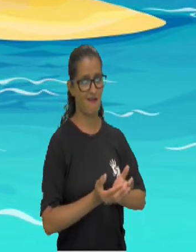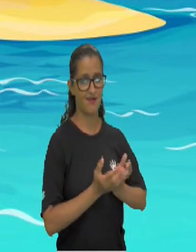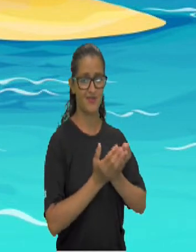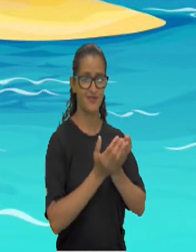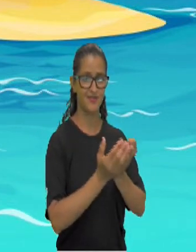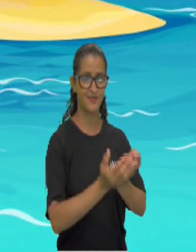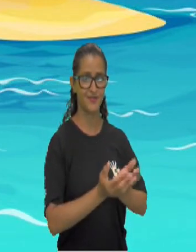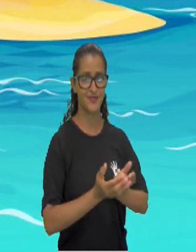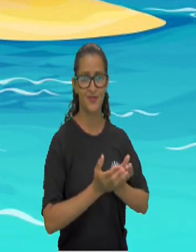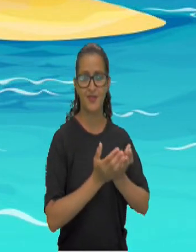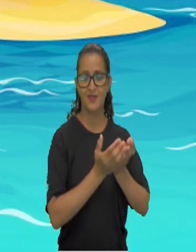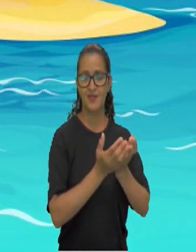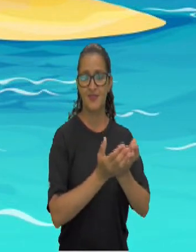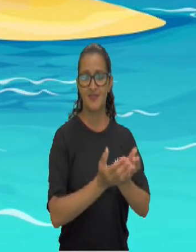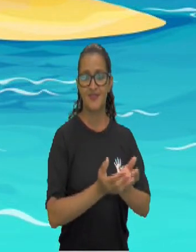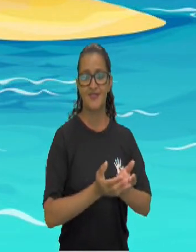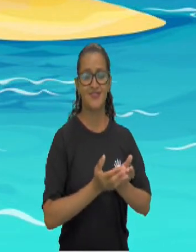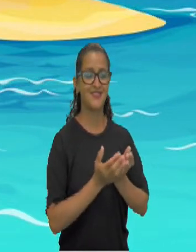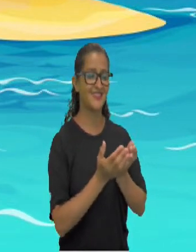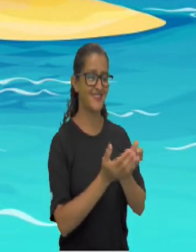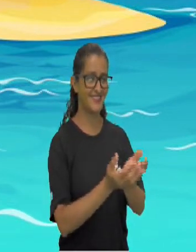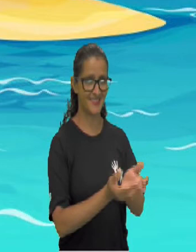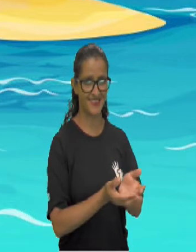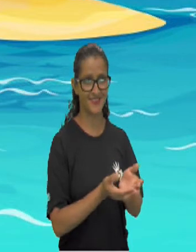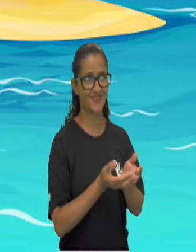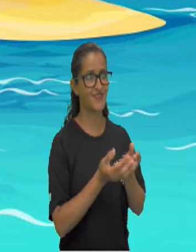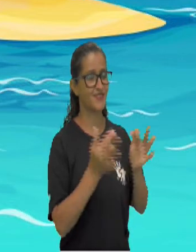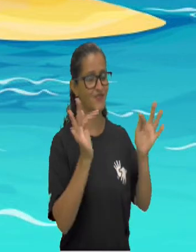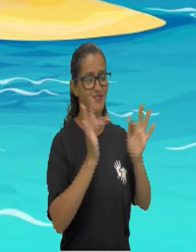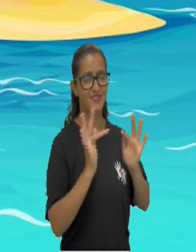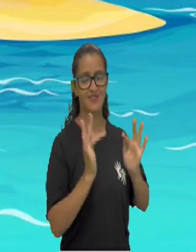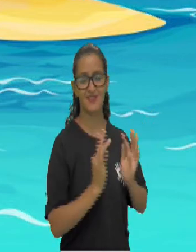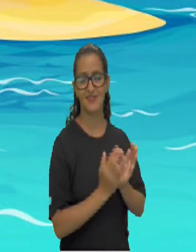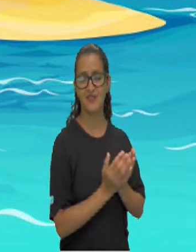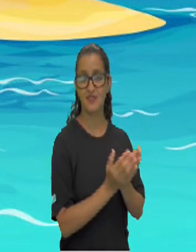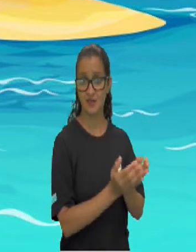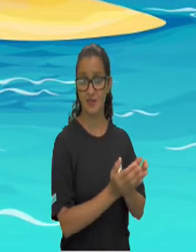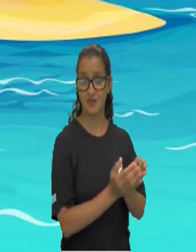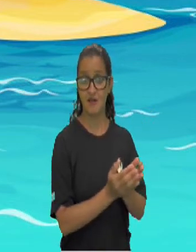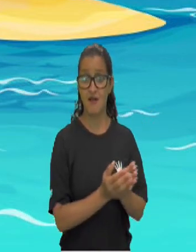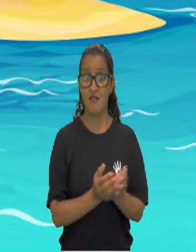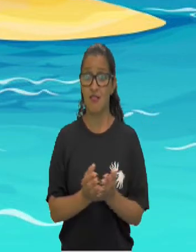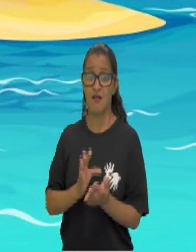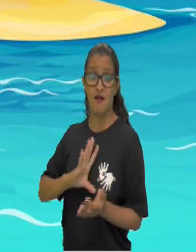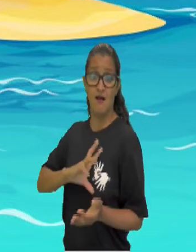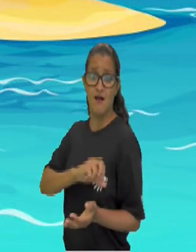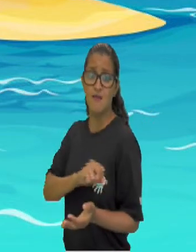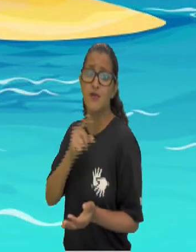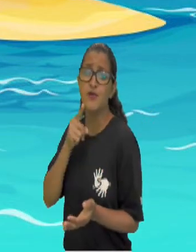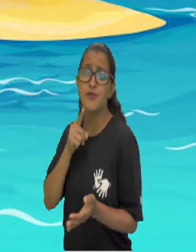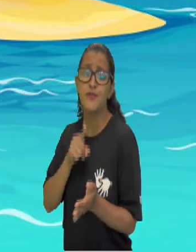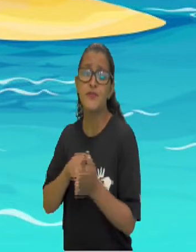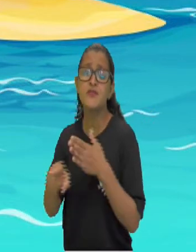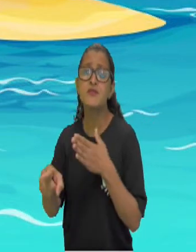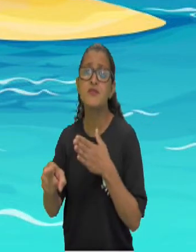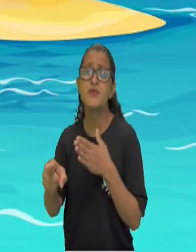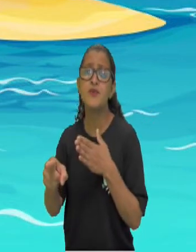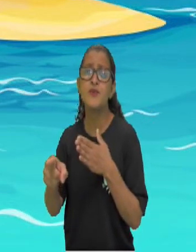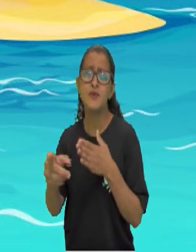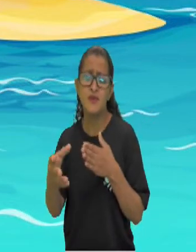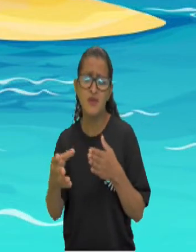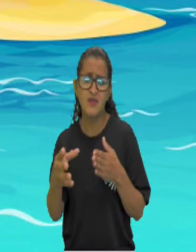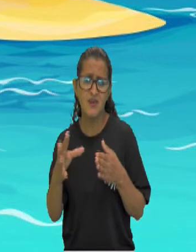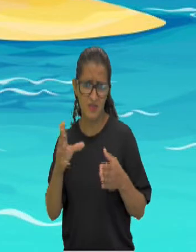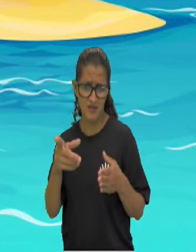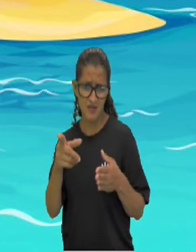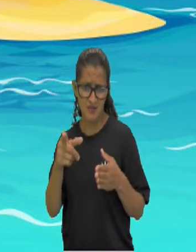alegria, cantarolando. E o amor perguntou para a alegria se podia levá-lo. Mas